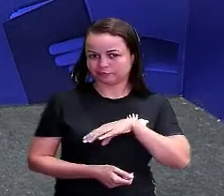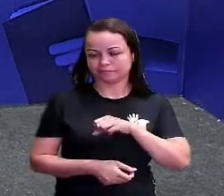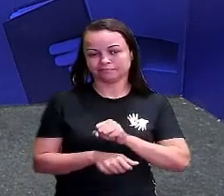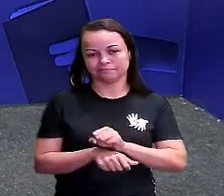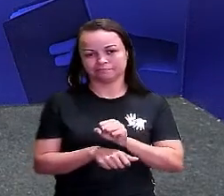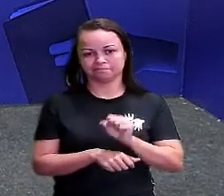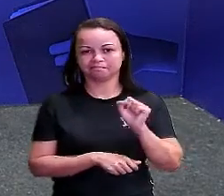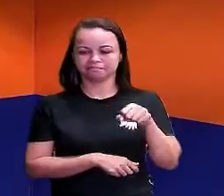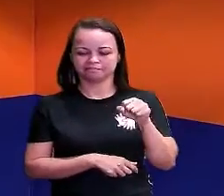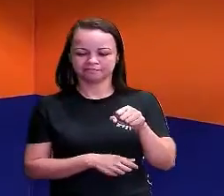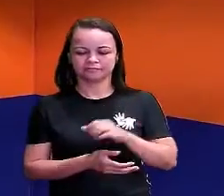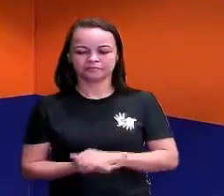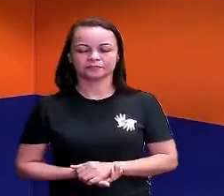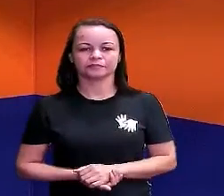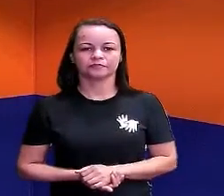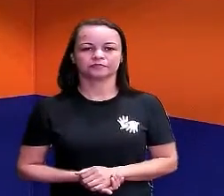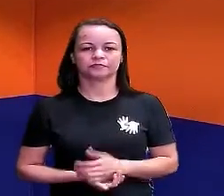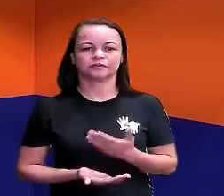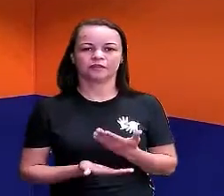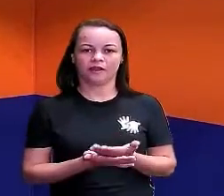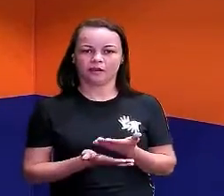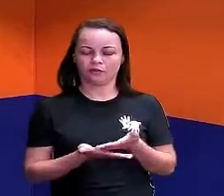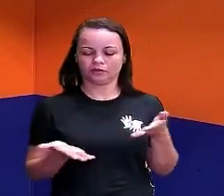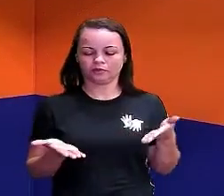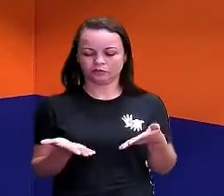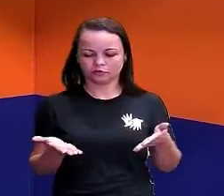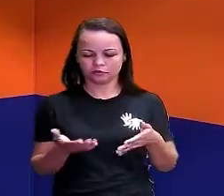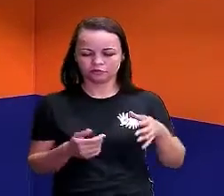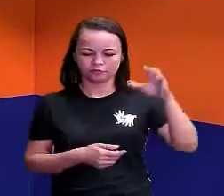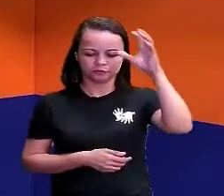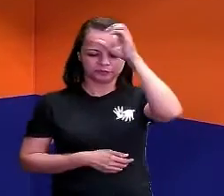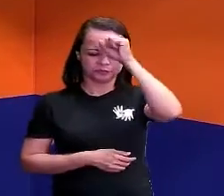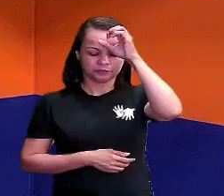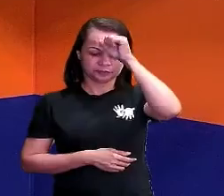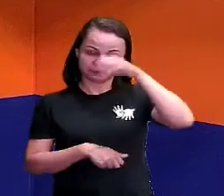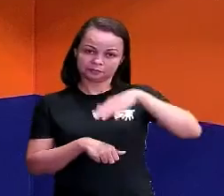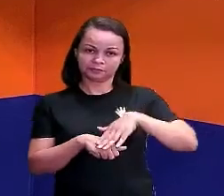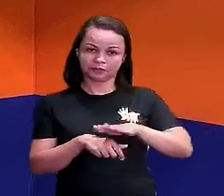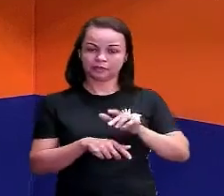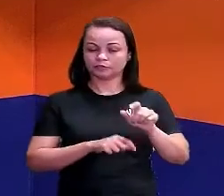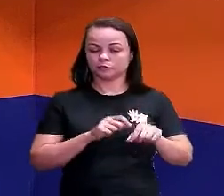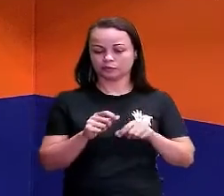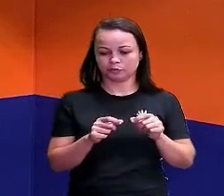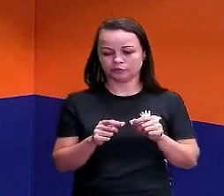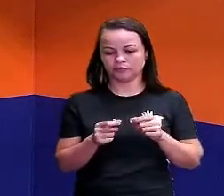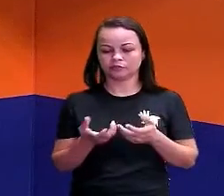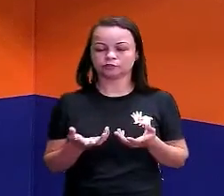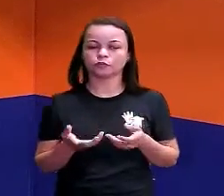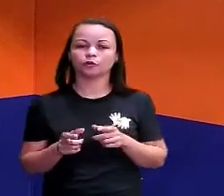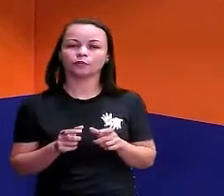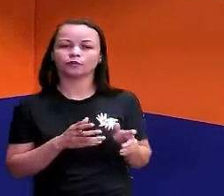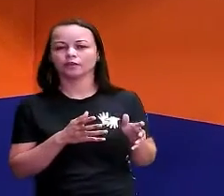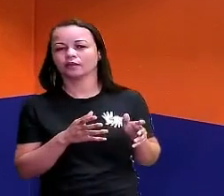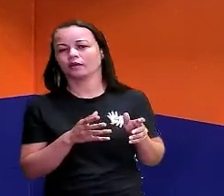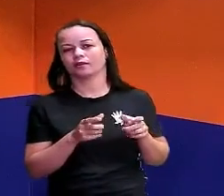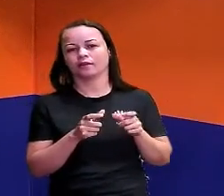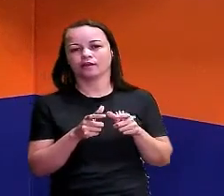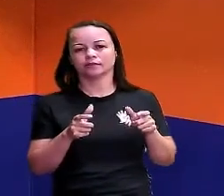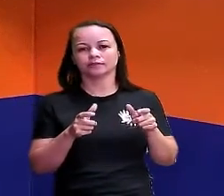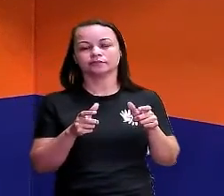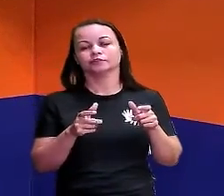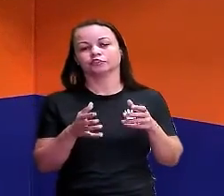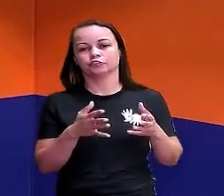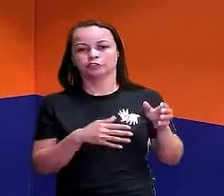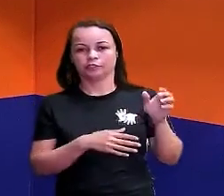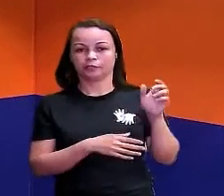sim. Na aula de hoje vamos aprender um pouco aí sobre a classe de palavras, né?